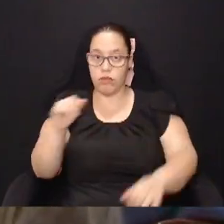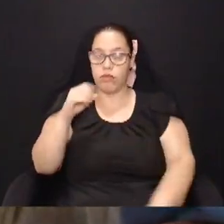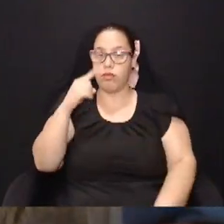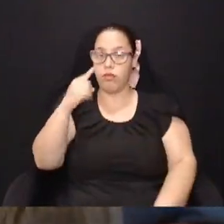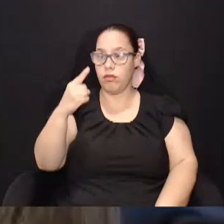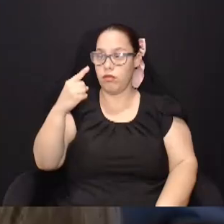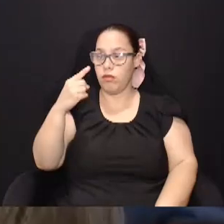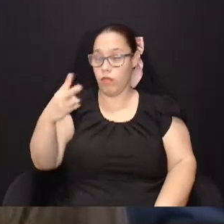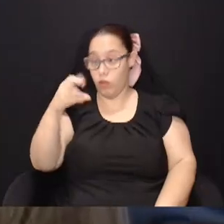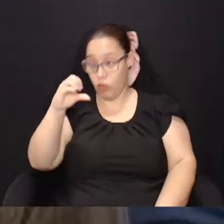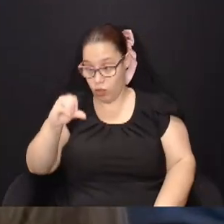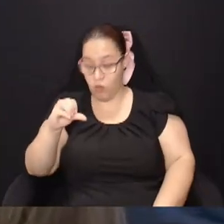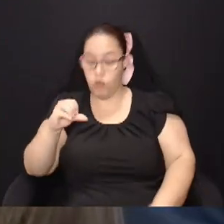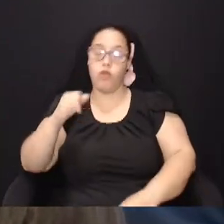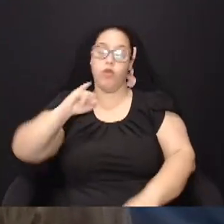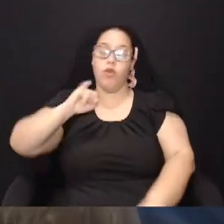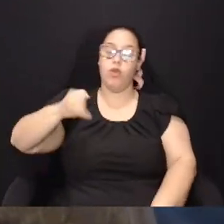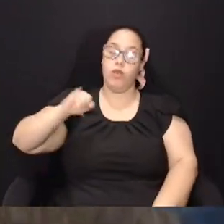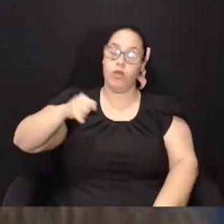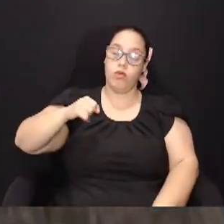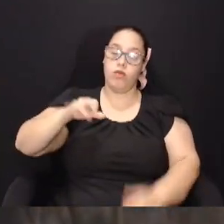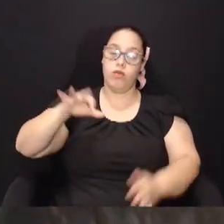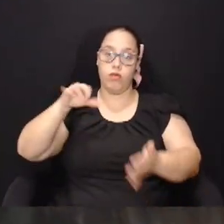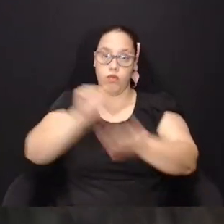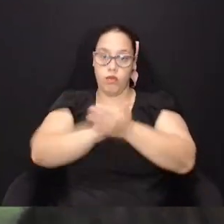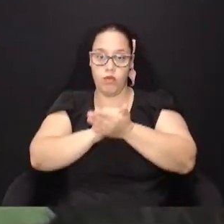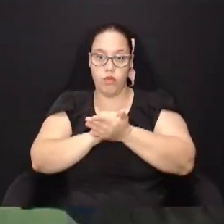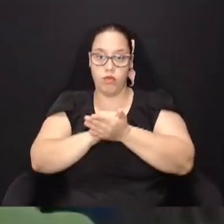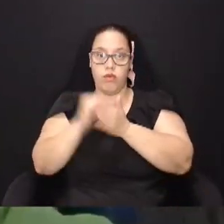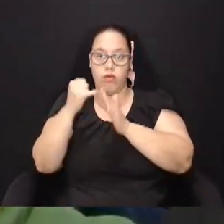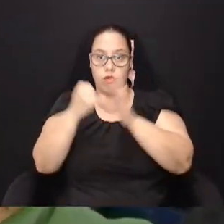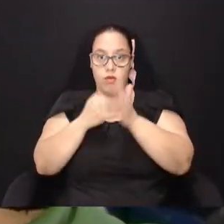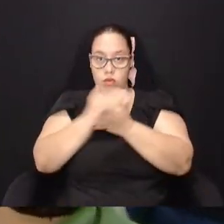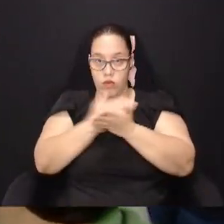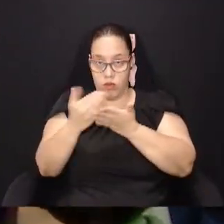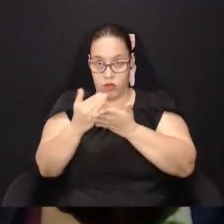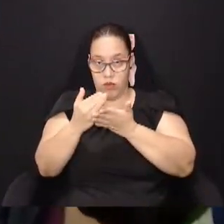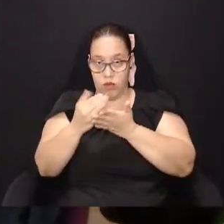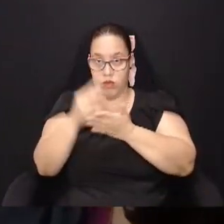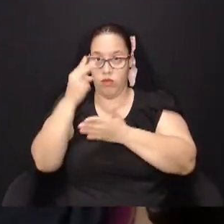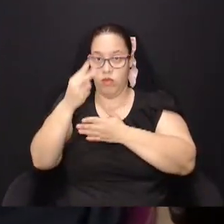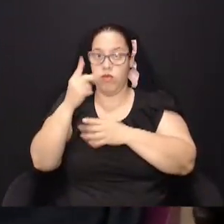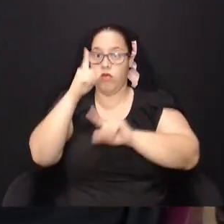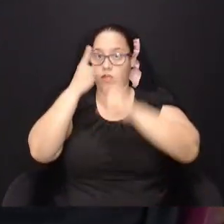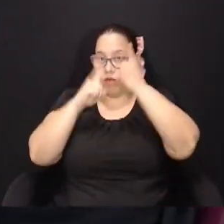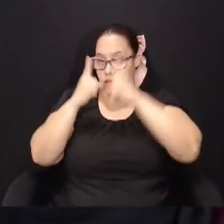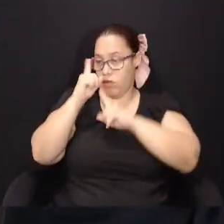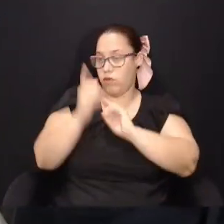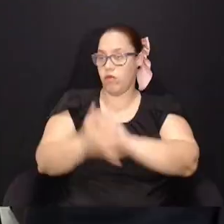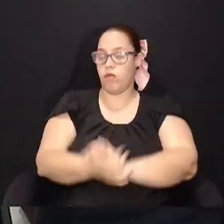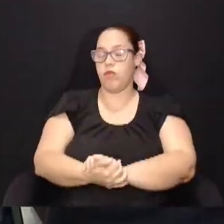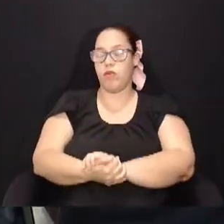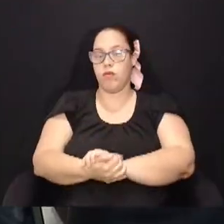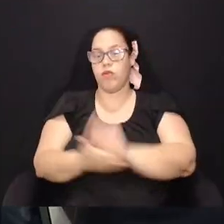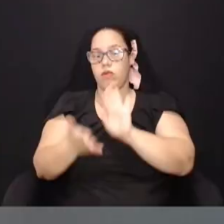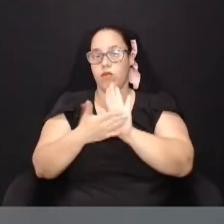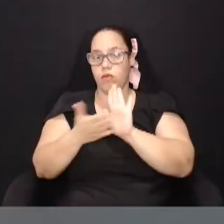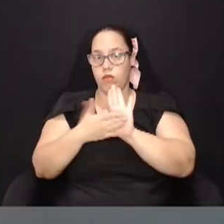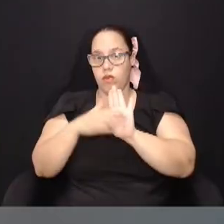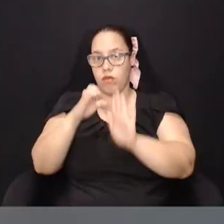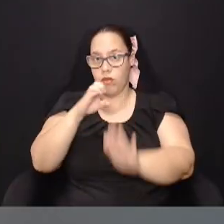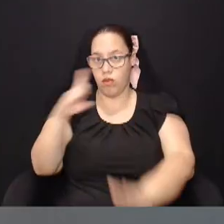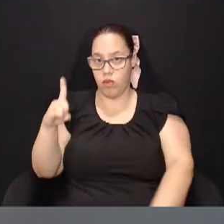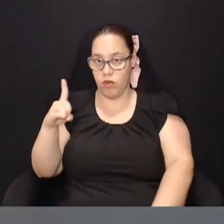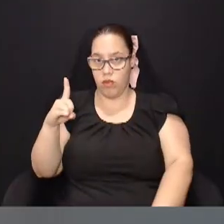janeiro e a matrícula junto às instituições começa a partir de 2 de fevereiro. Segundo o coordenador, mesmo diante